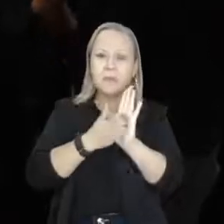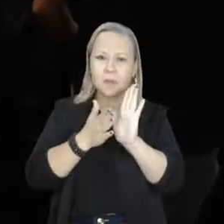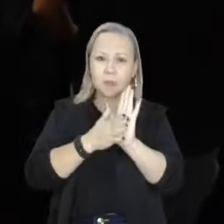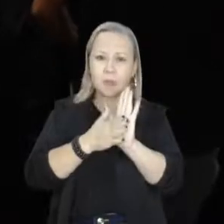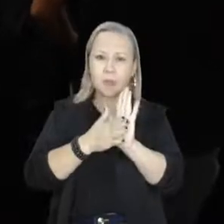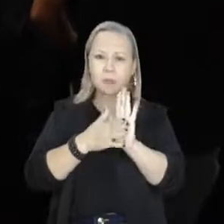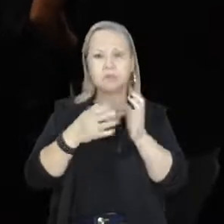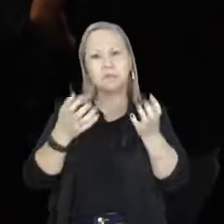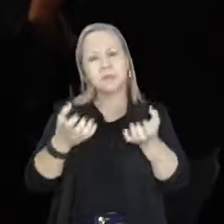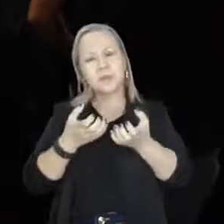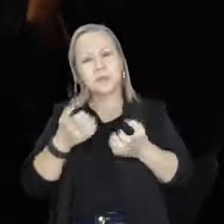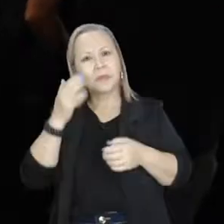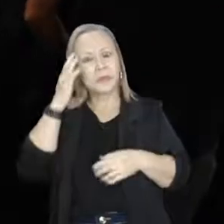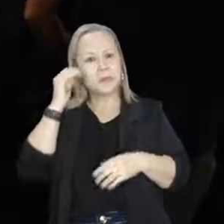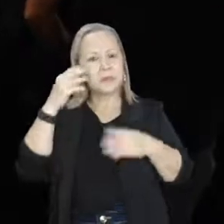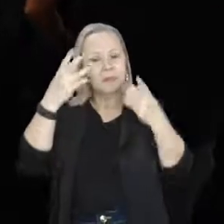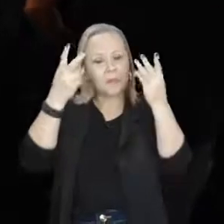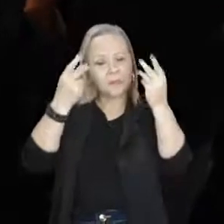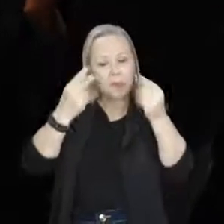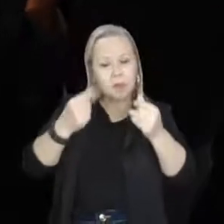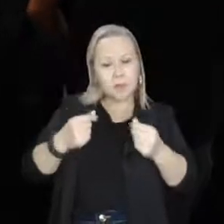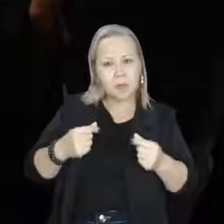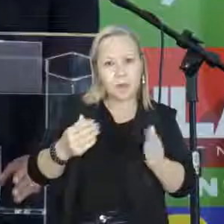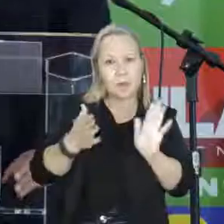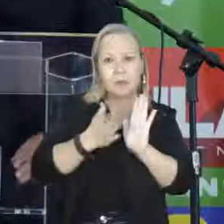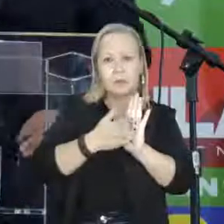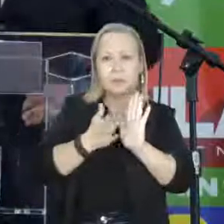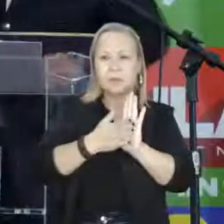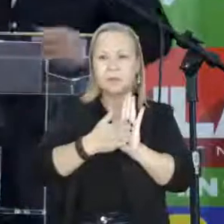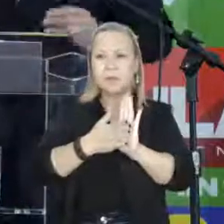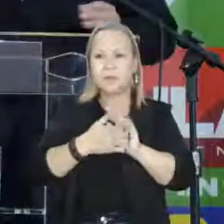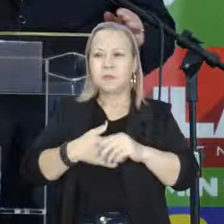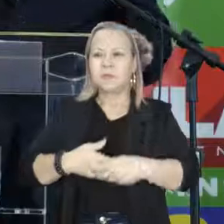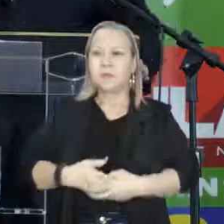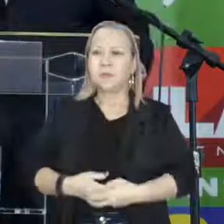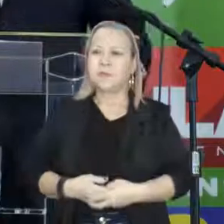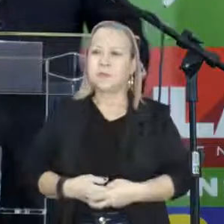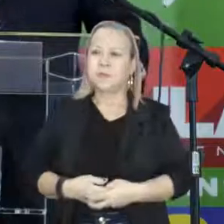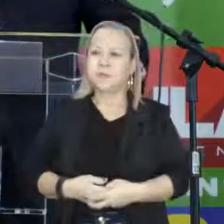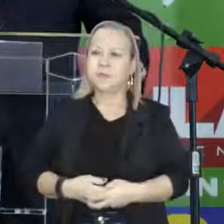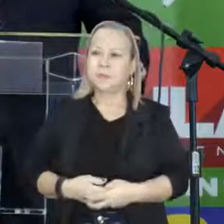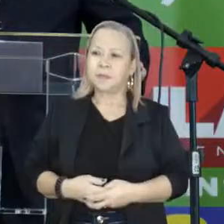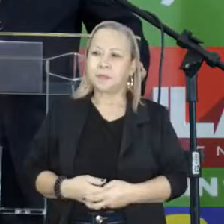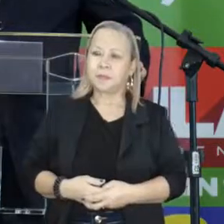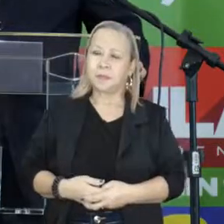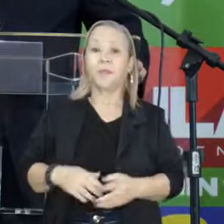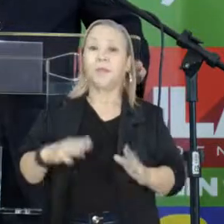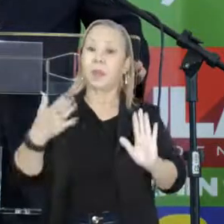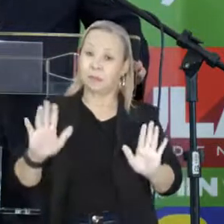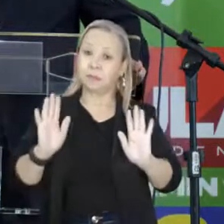das propostas. O detalhamento da proposta já está no programa de governo.